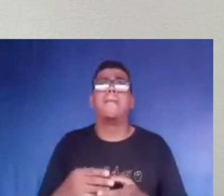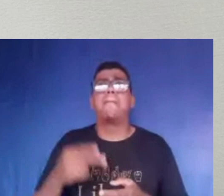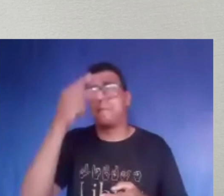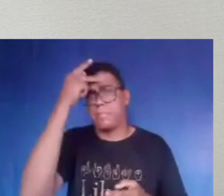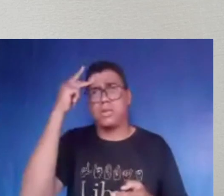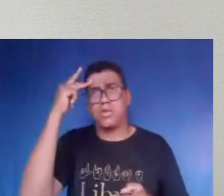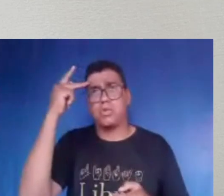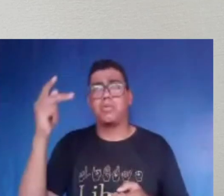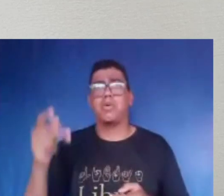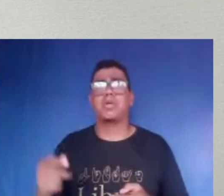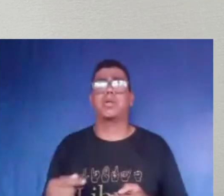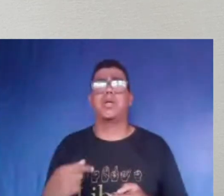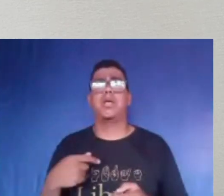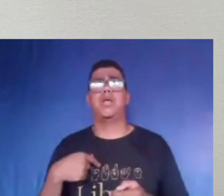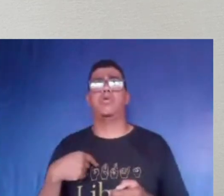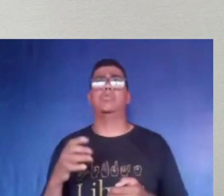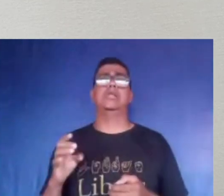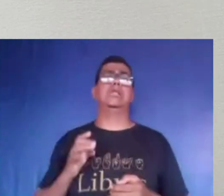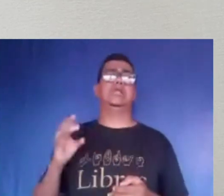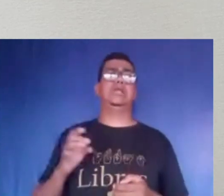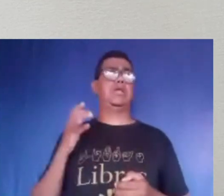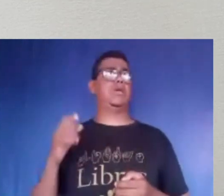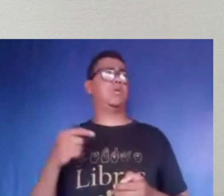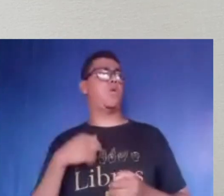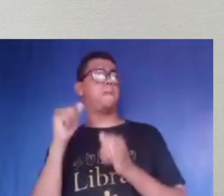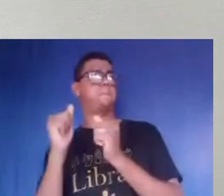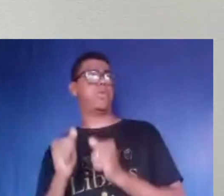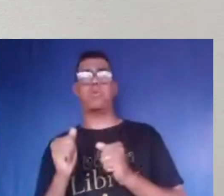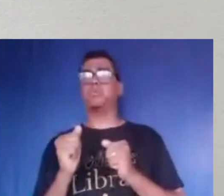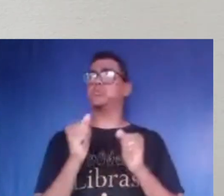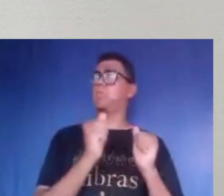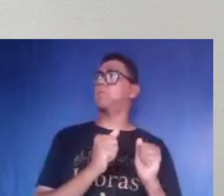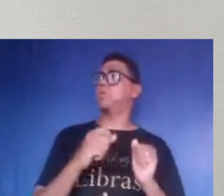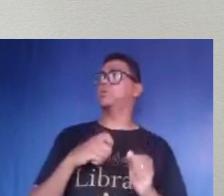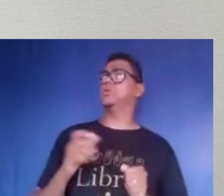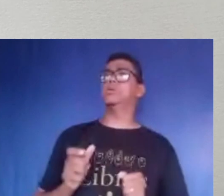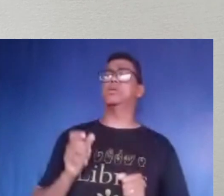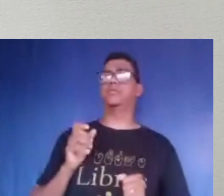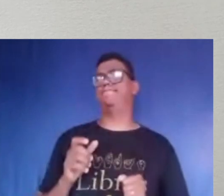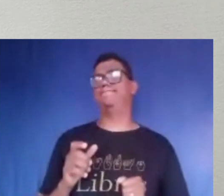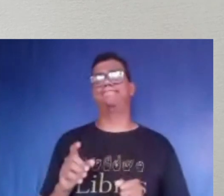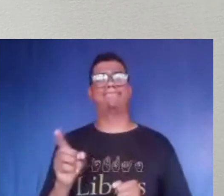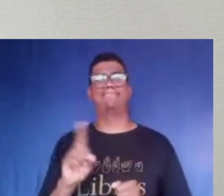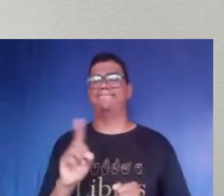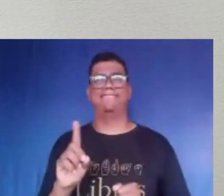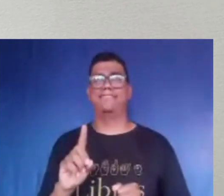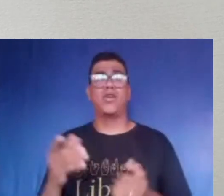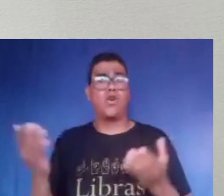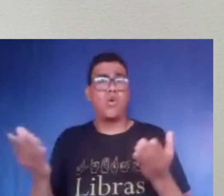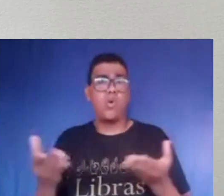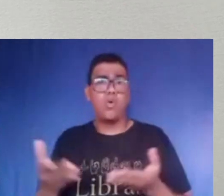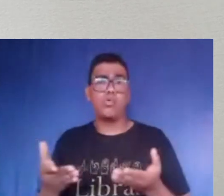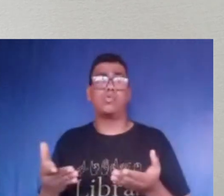somos vulneráveis diante de algo, diante de um inimigo que a gente não consegue enxergar, que a gente não consegue ver, e que todo o poder desse mundo não